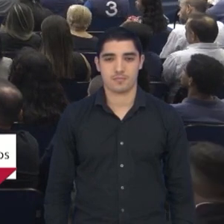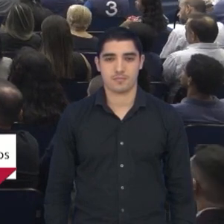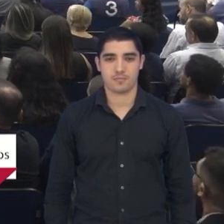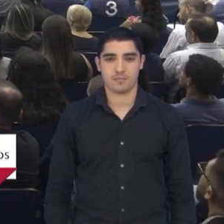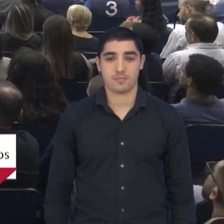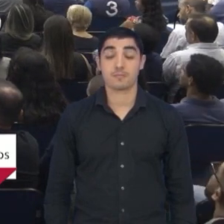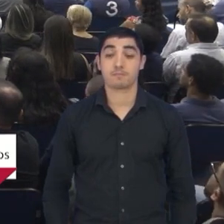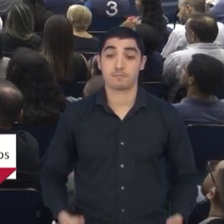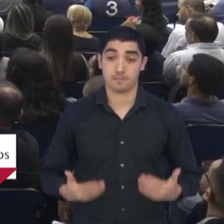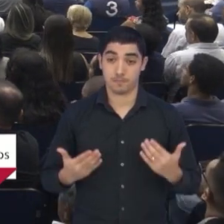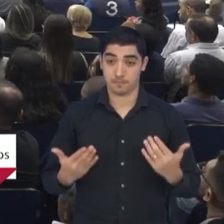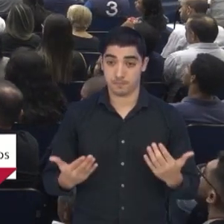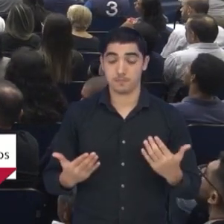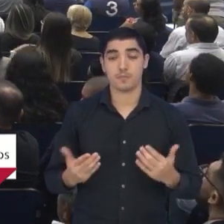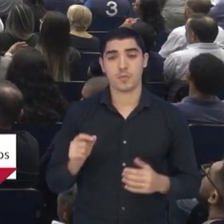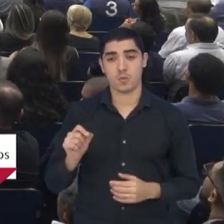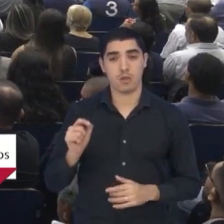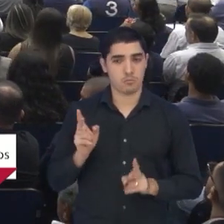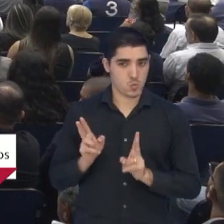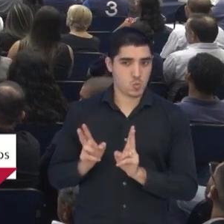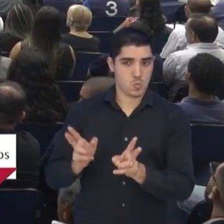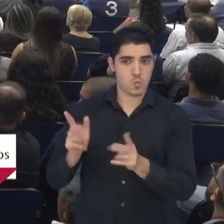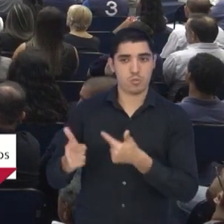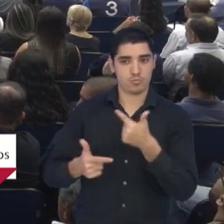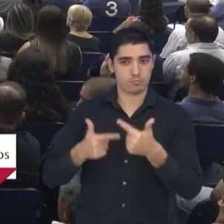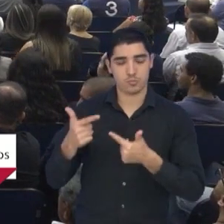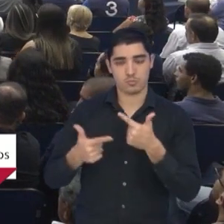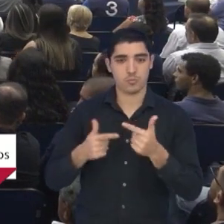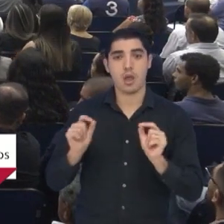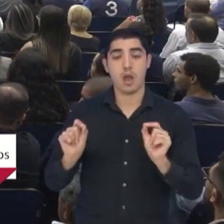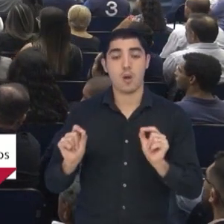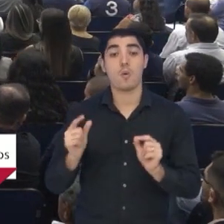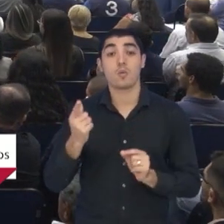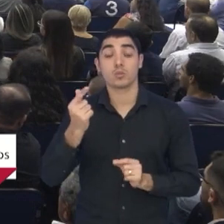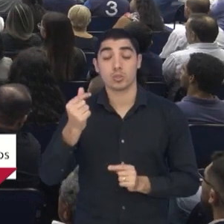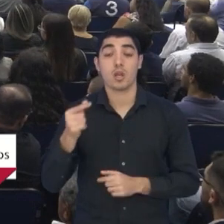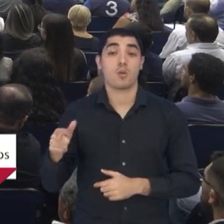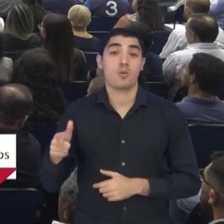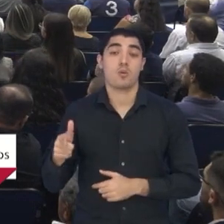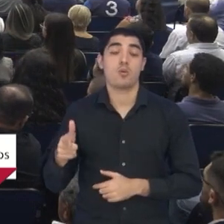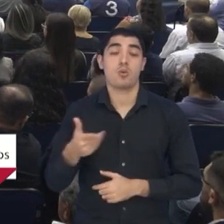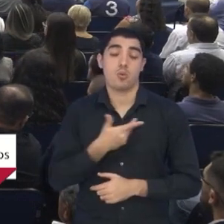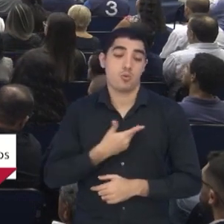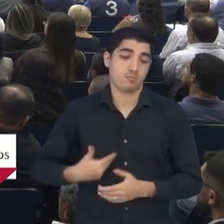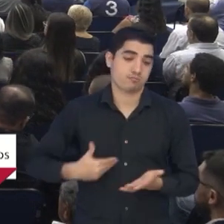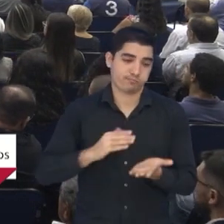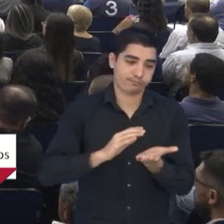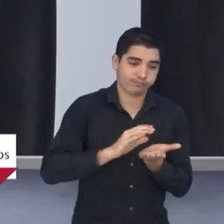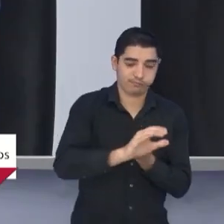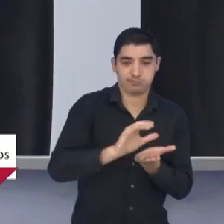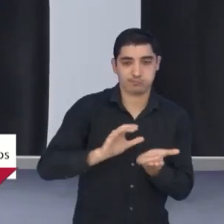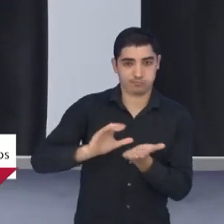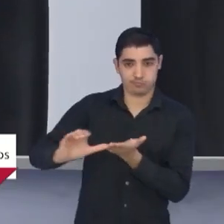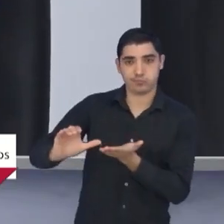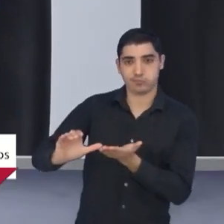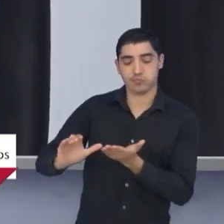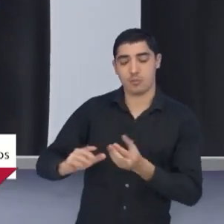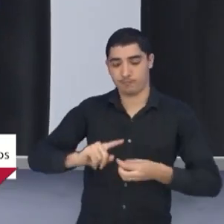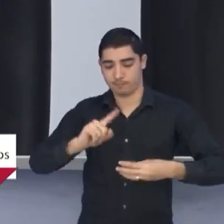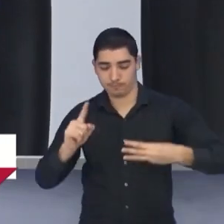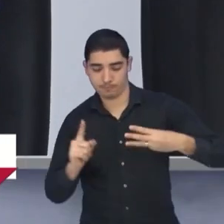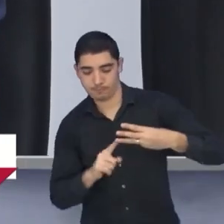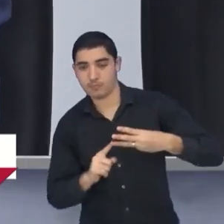bom para o prosseguimento dos trabalhos para falar sobre repasses públicos ao terceiro setor chamo